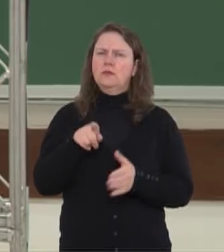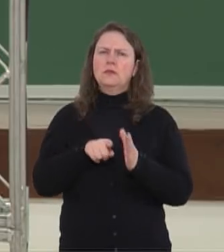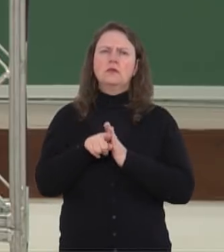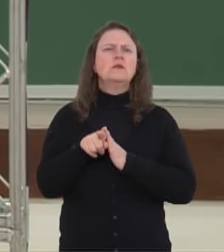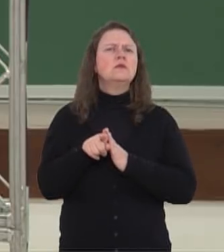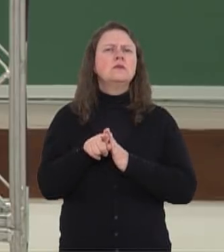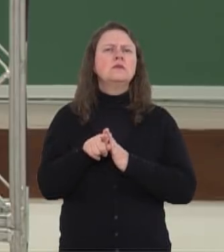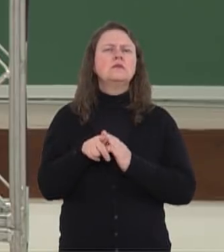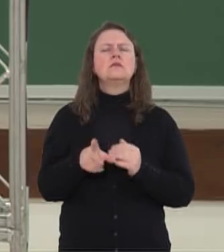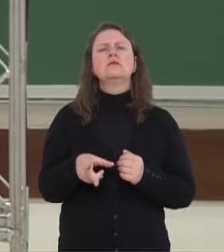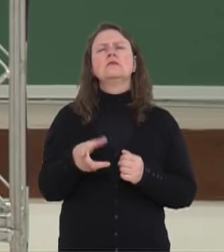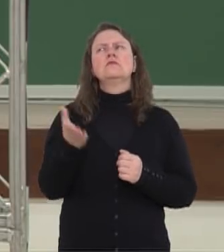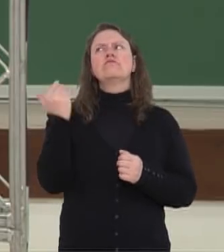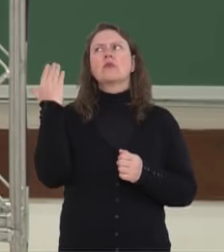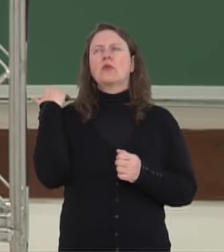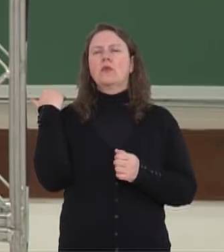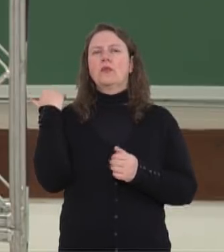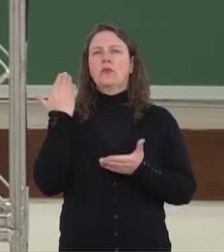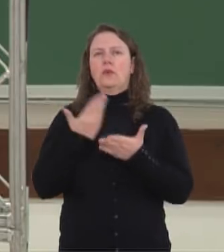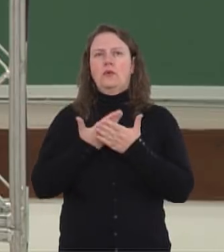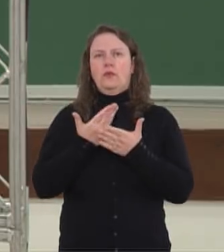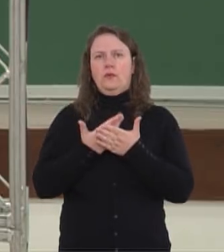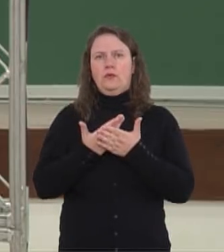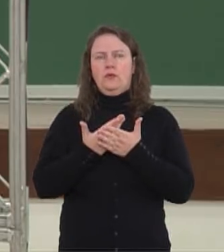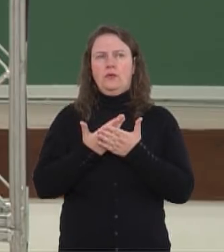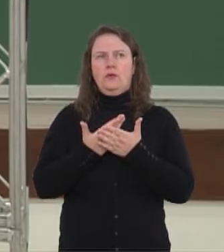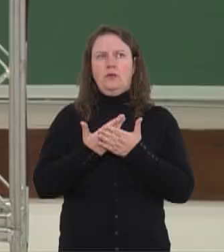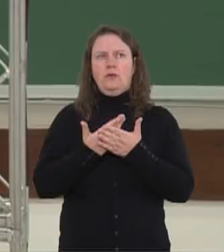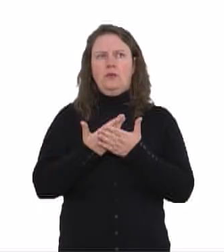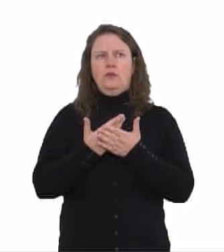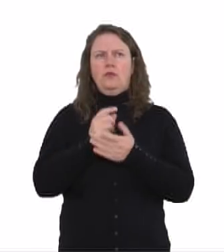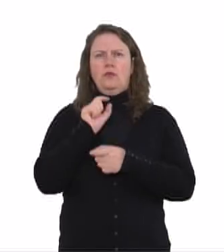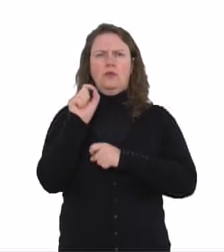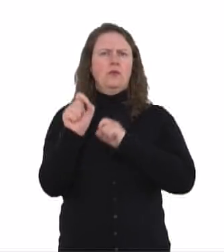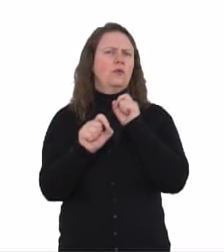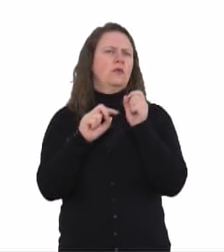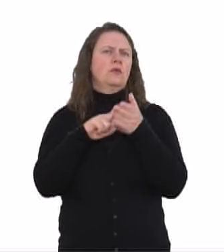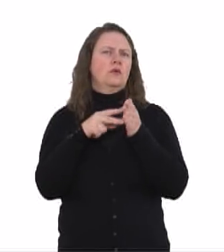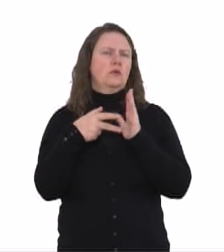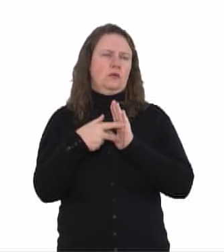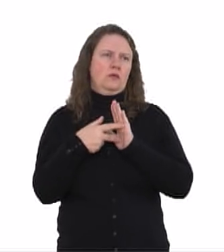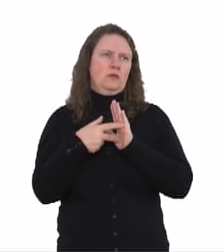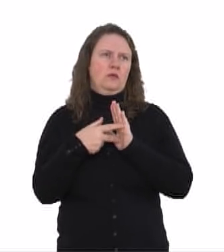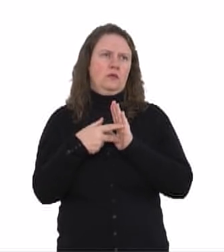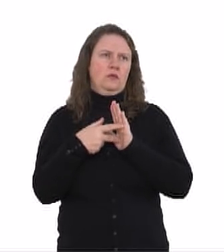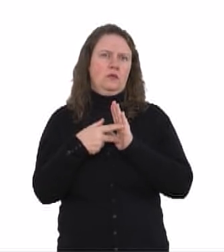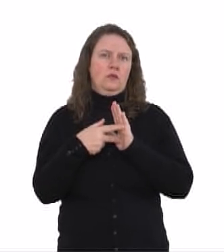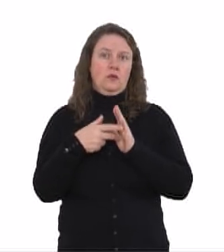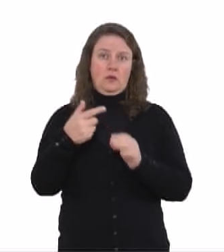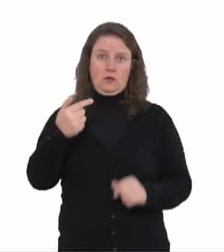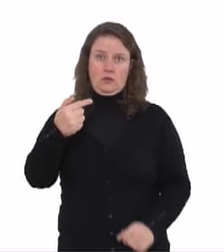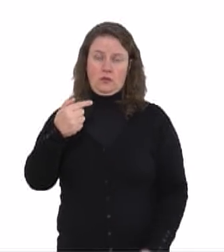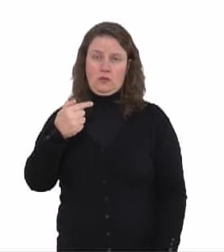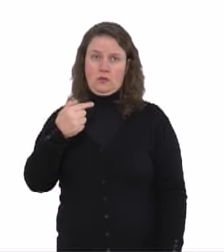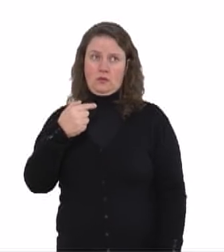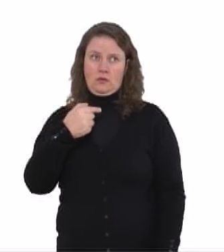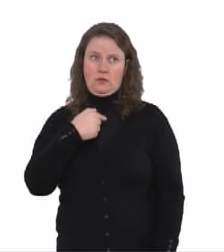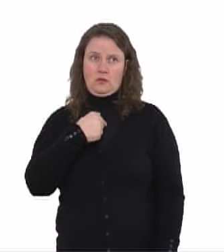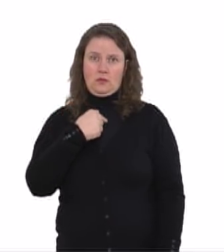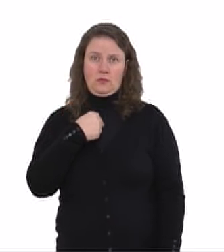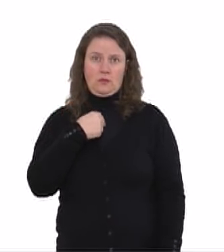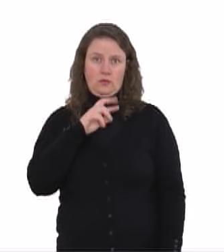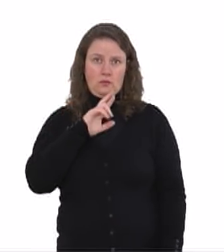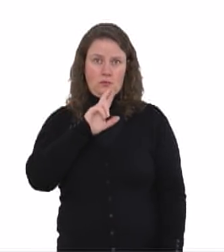para vocês lá na aula anterior. When is your birthday? Eu respondi na